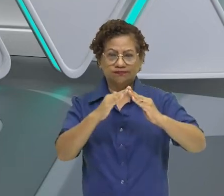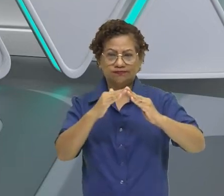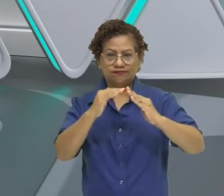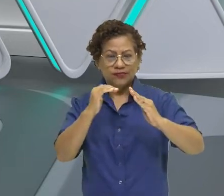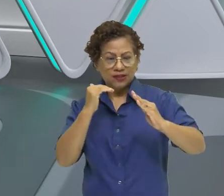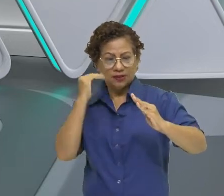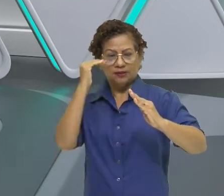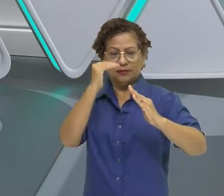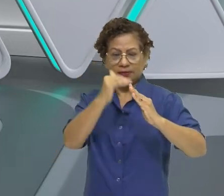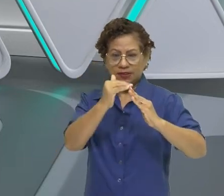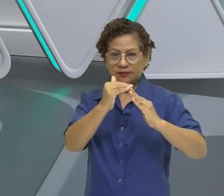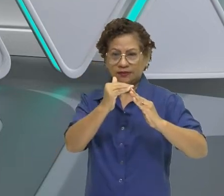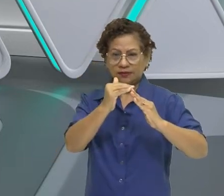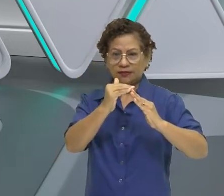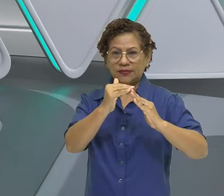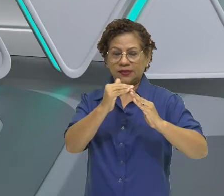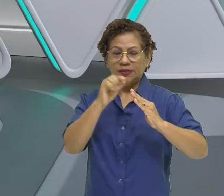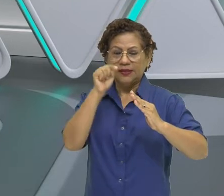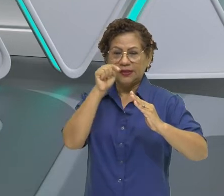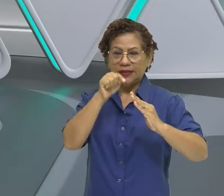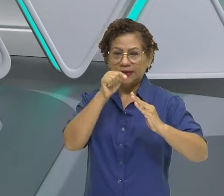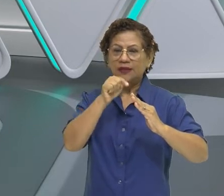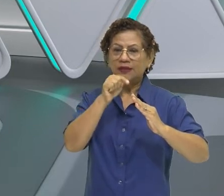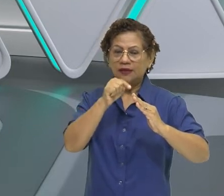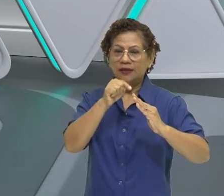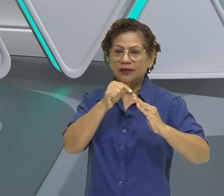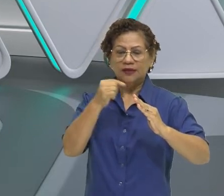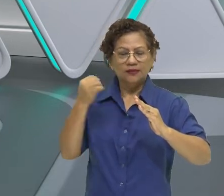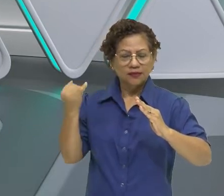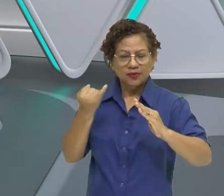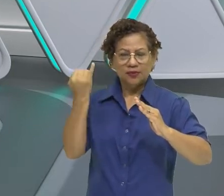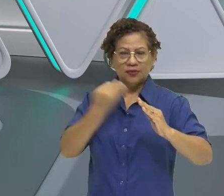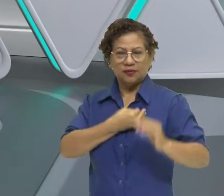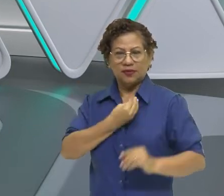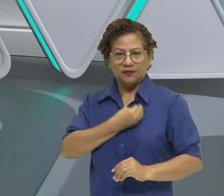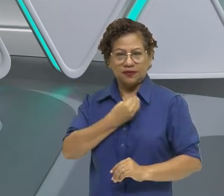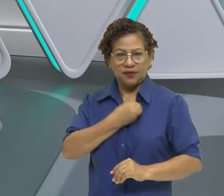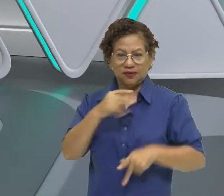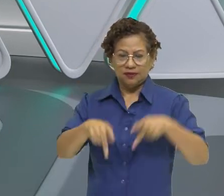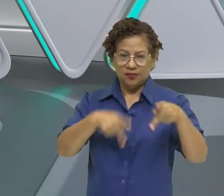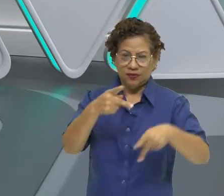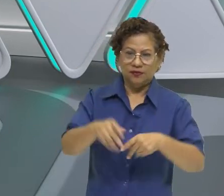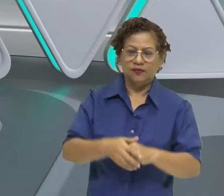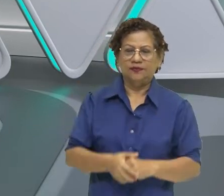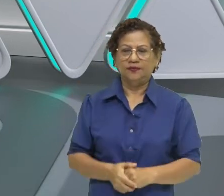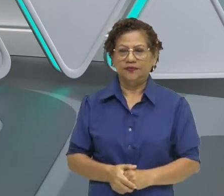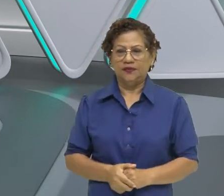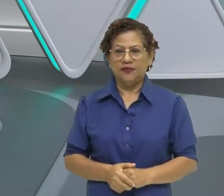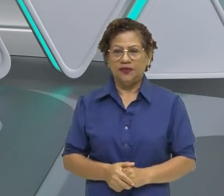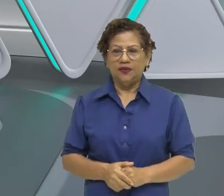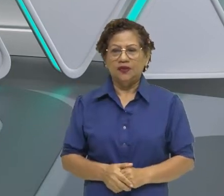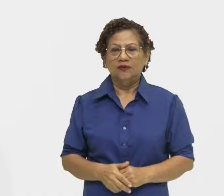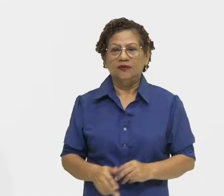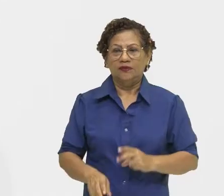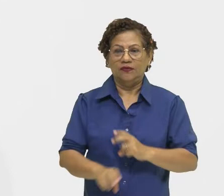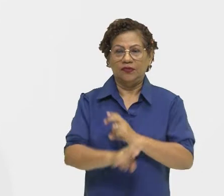pirâmide. Né? A religião, ela direcionava tudo isso. Os faraós, quem eram os